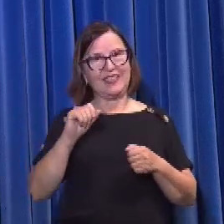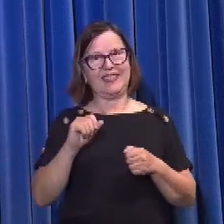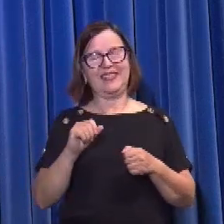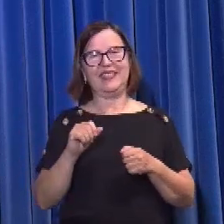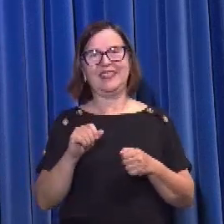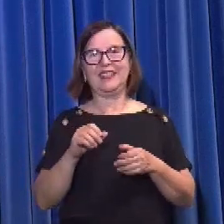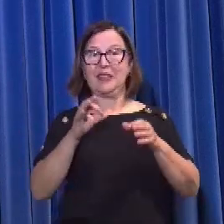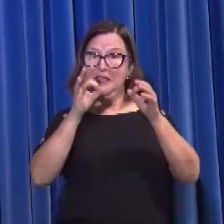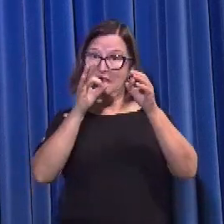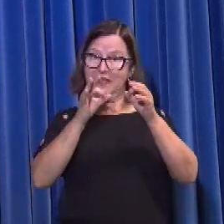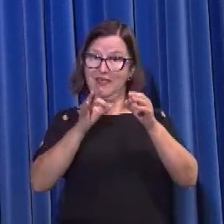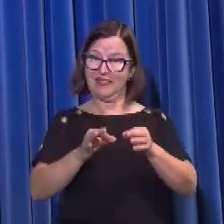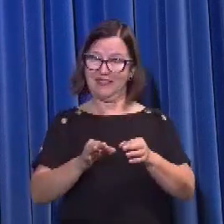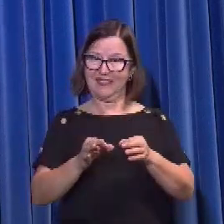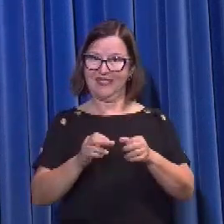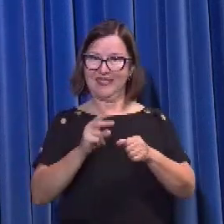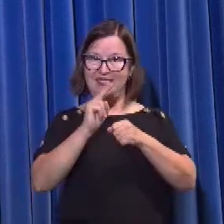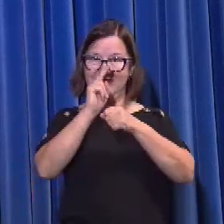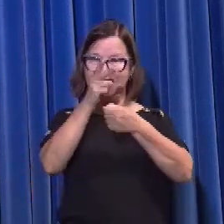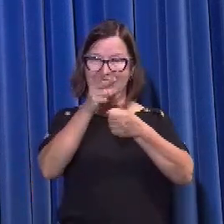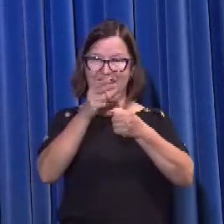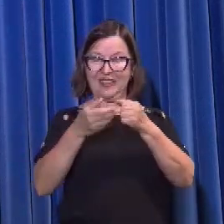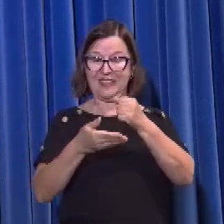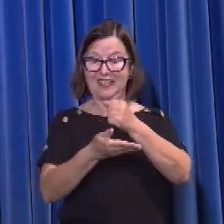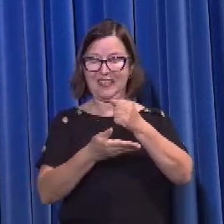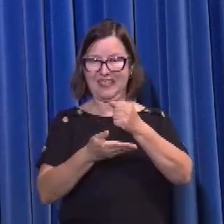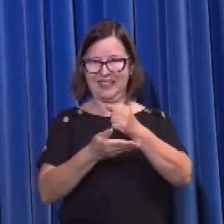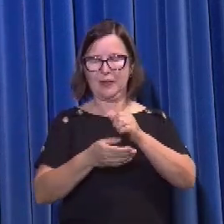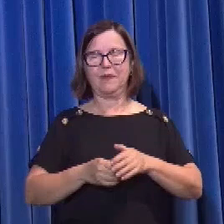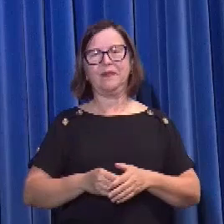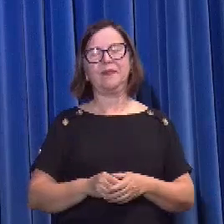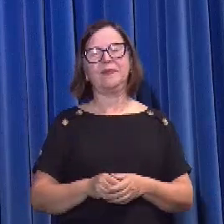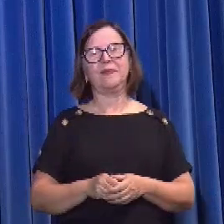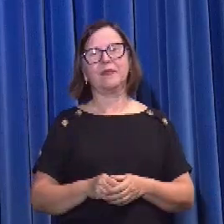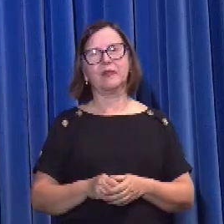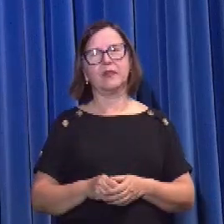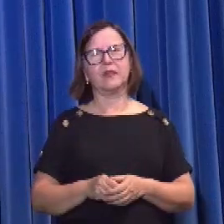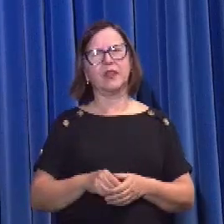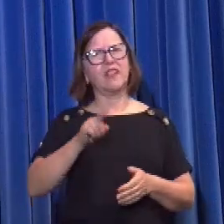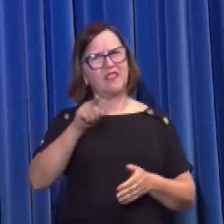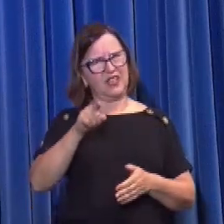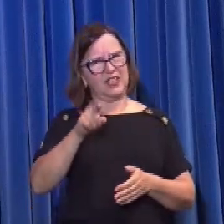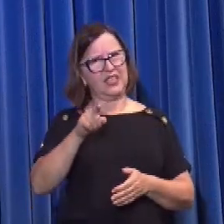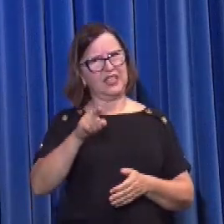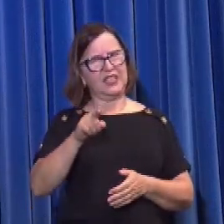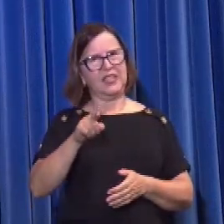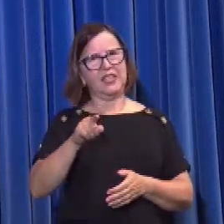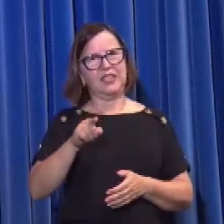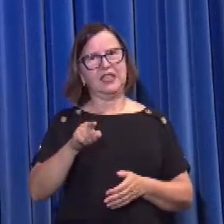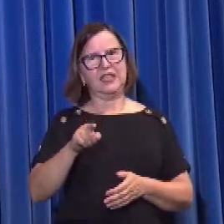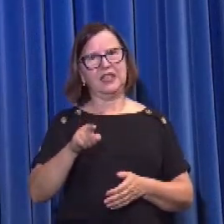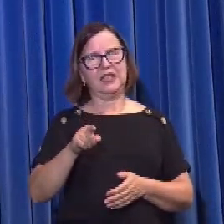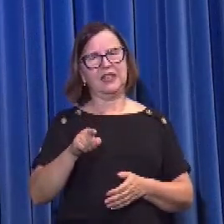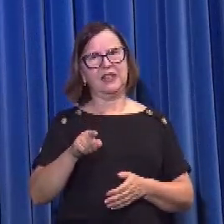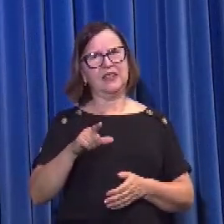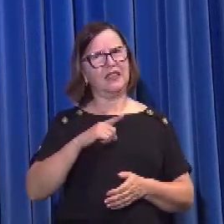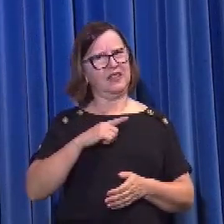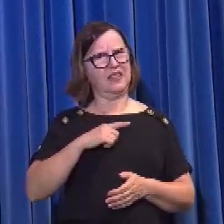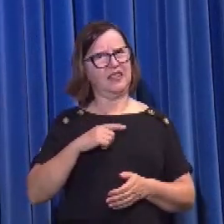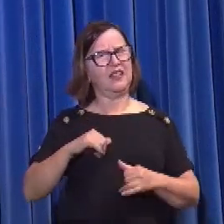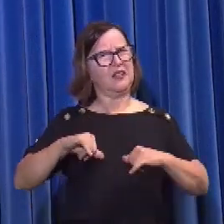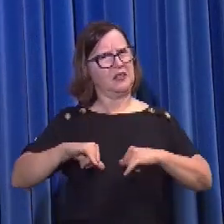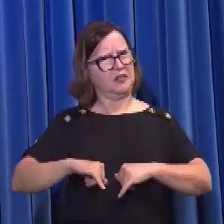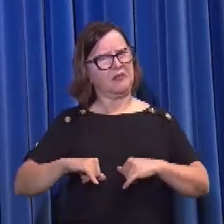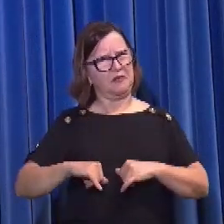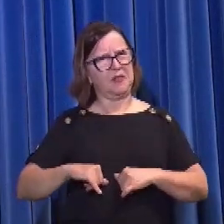fortificar e fundamentar. Então eu pergunto para você, você tem passado por situações de dor e sofrimento, como